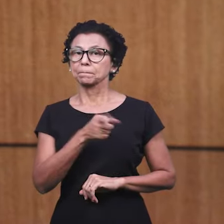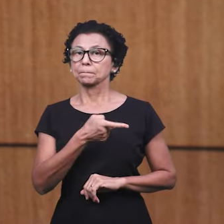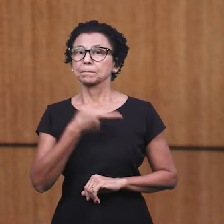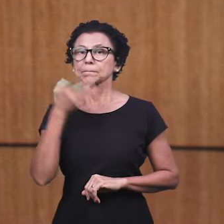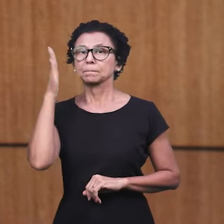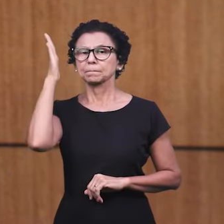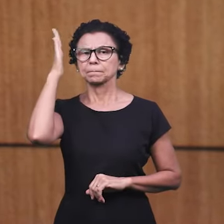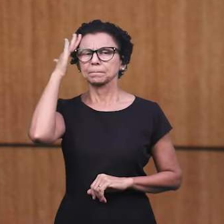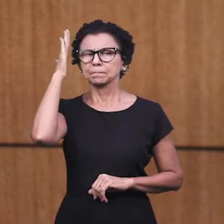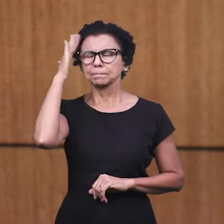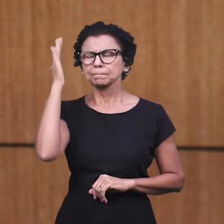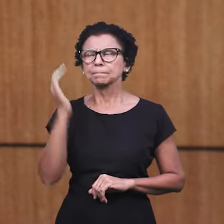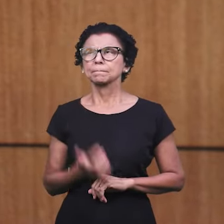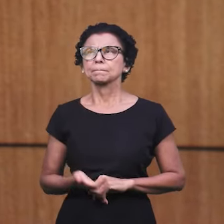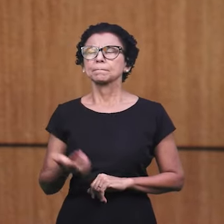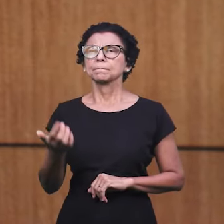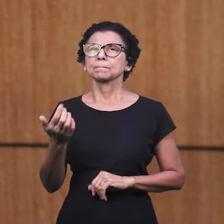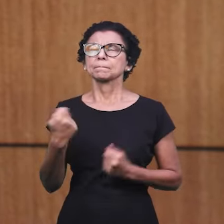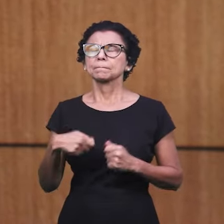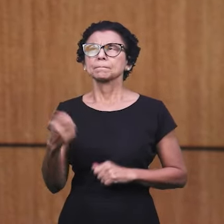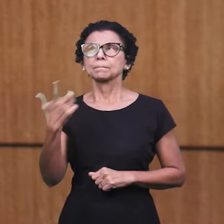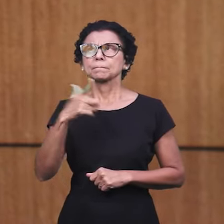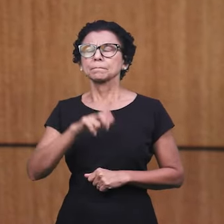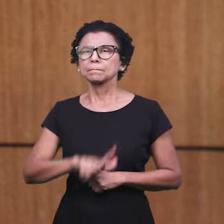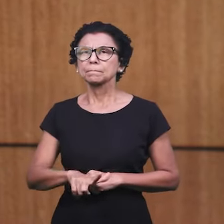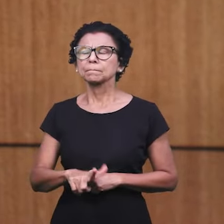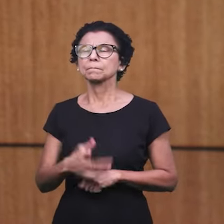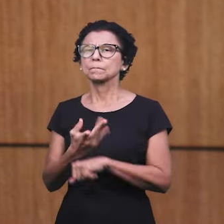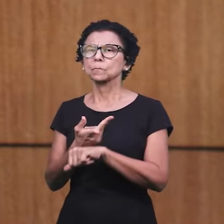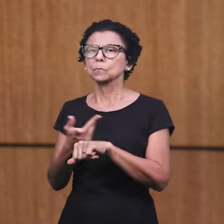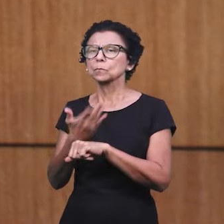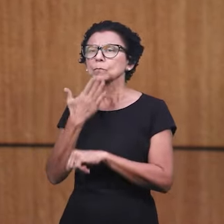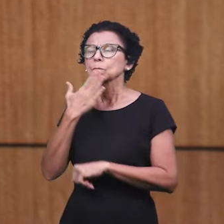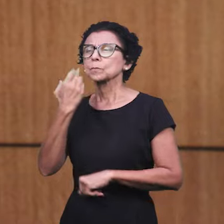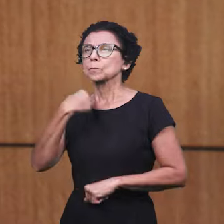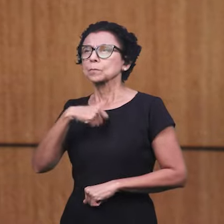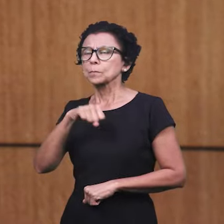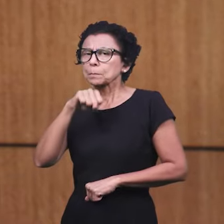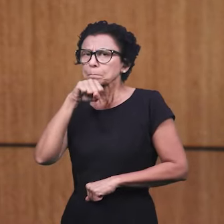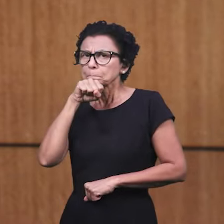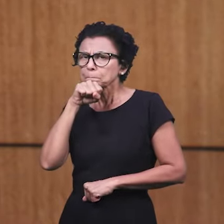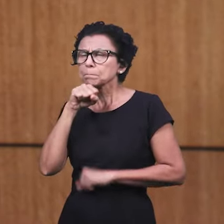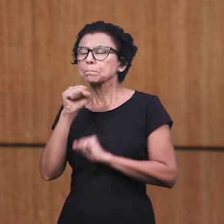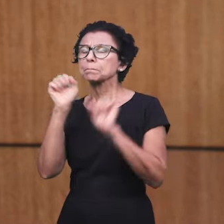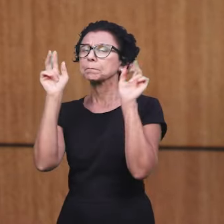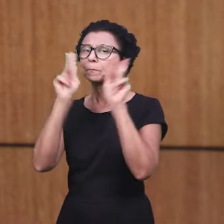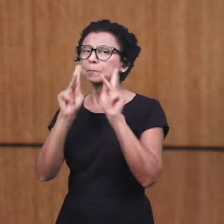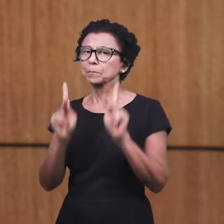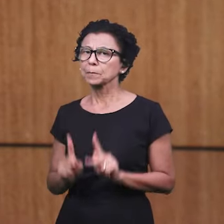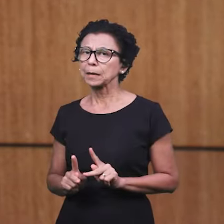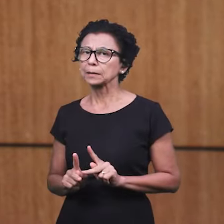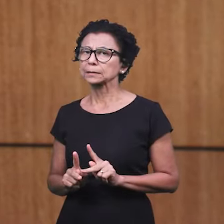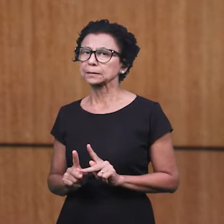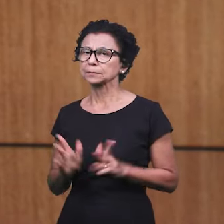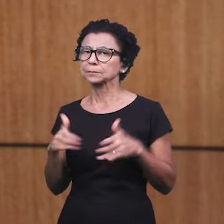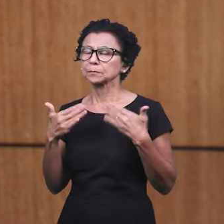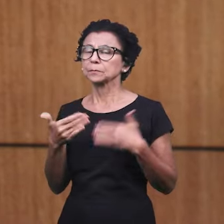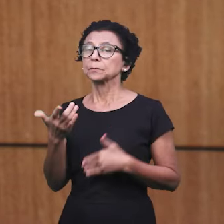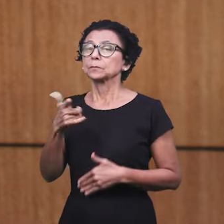que precisa se reconciliar com seu pai e com essa reconciliação, a paz e a alegria serão restabelecidas